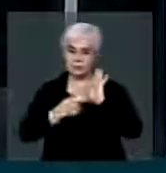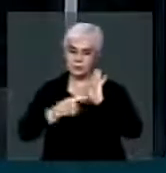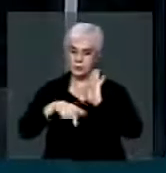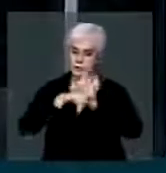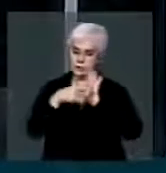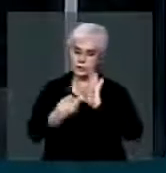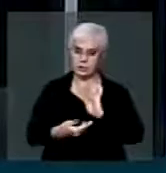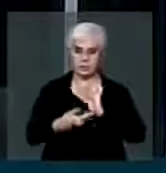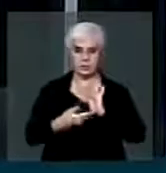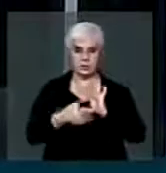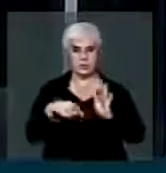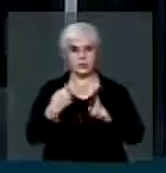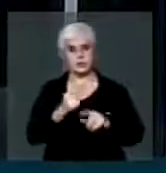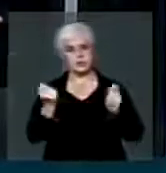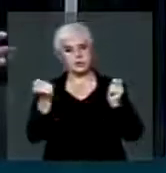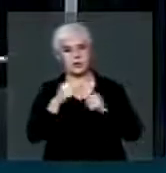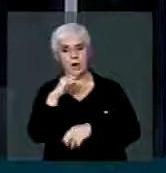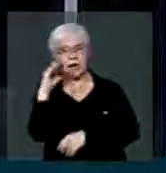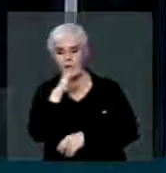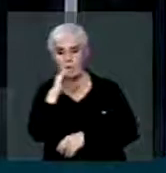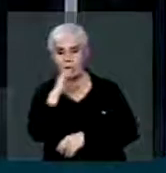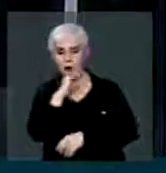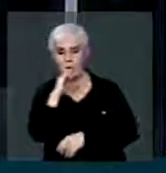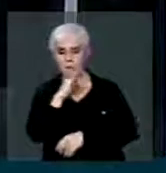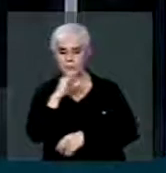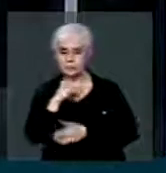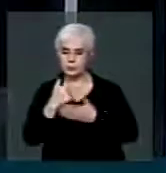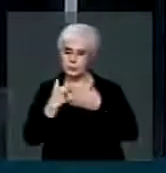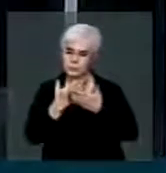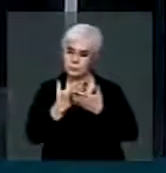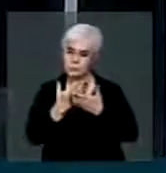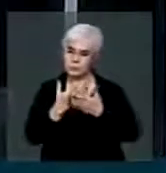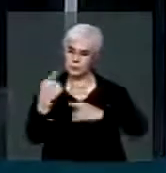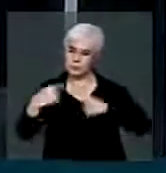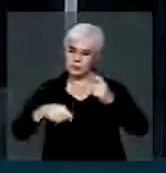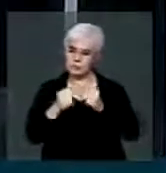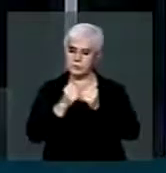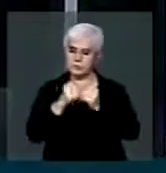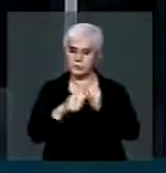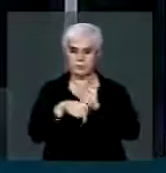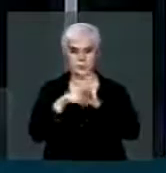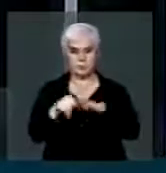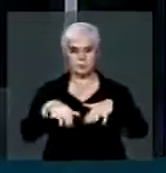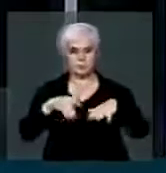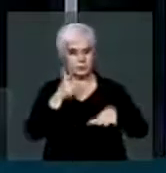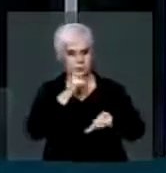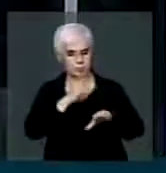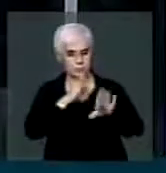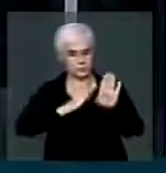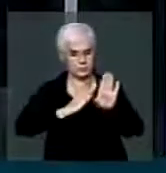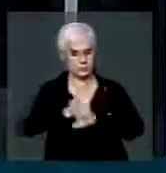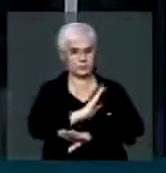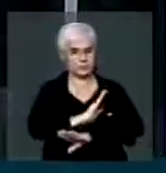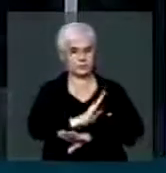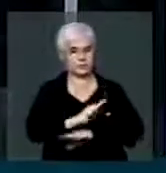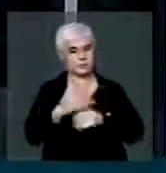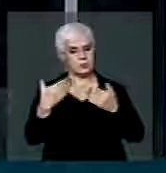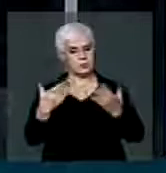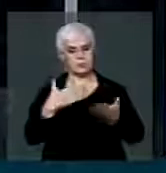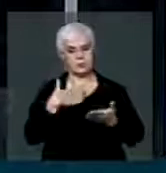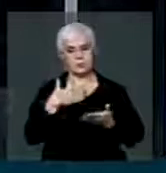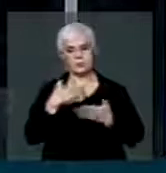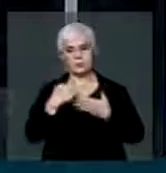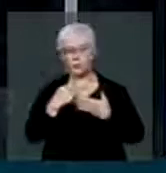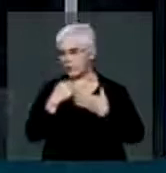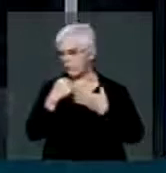casa, nós possamos encaminhar rapidamente a sua tramitação para que ele possa ser aprovado. Portanto, aqui o meu